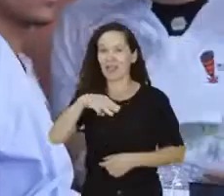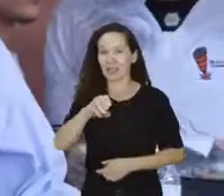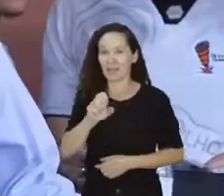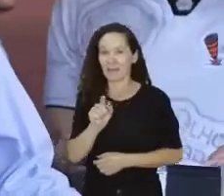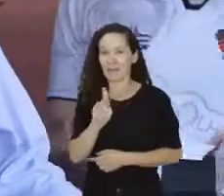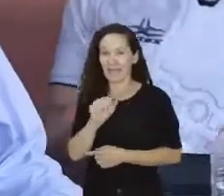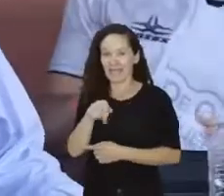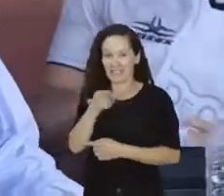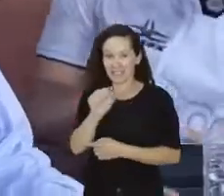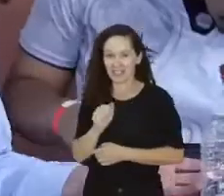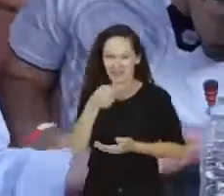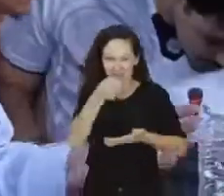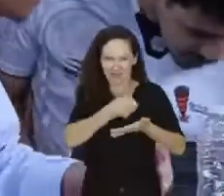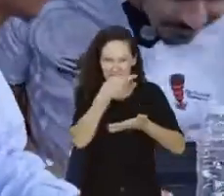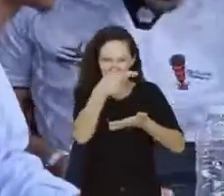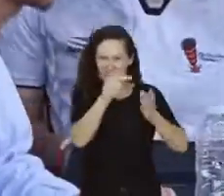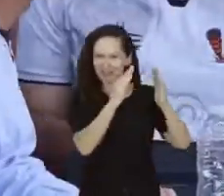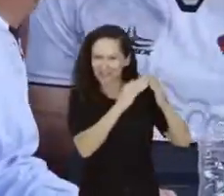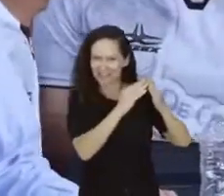É.